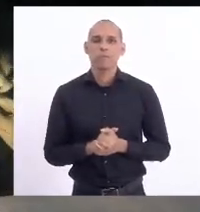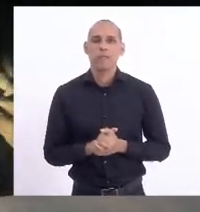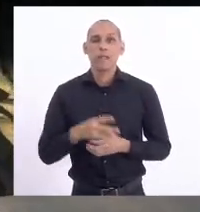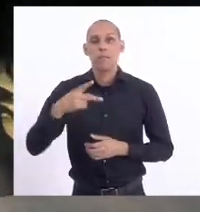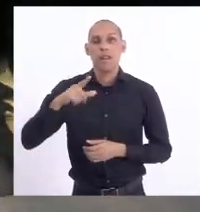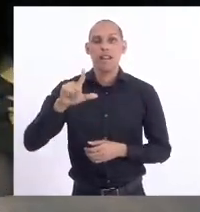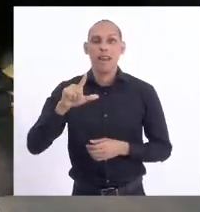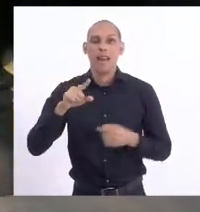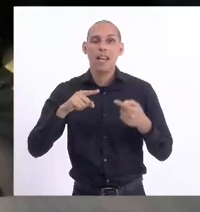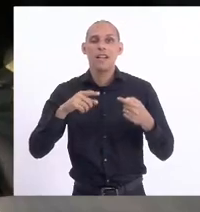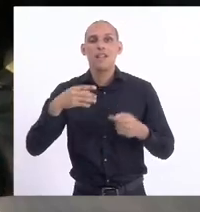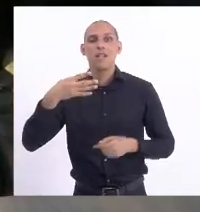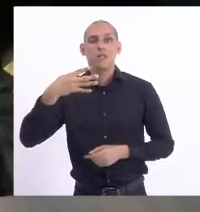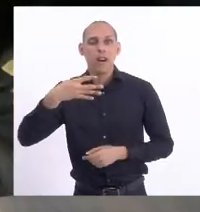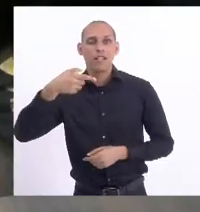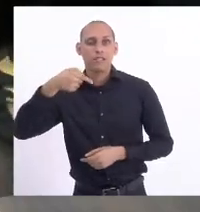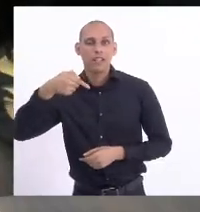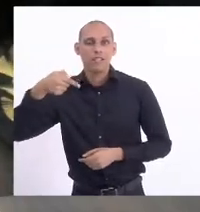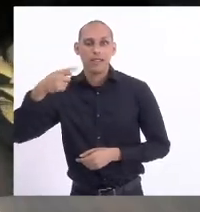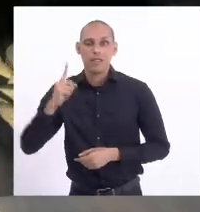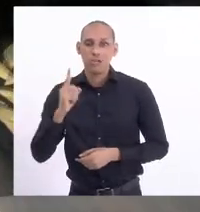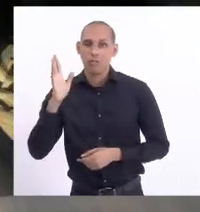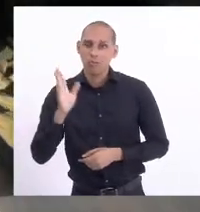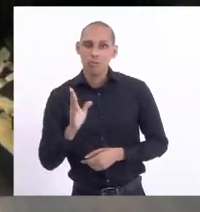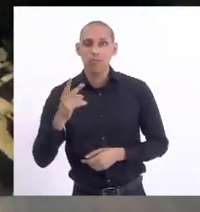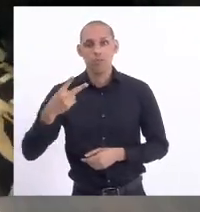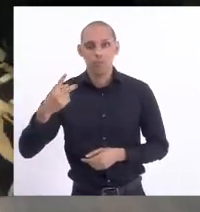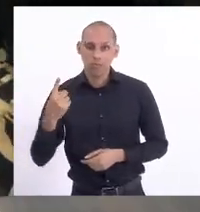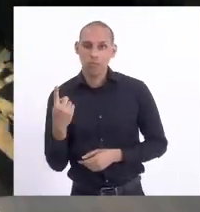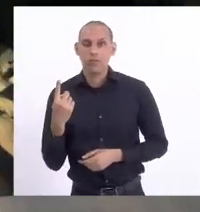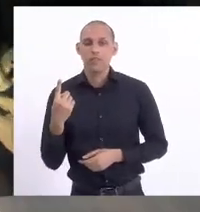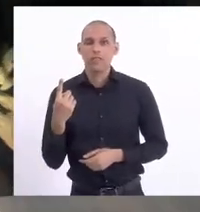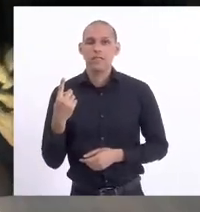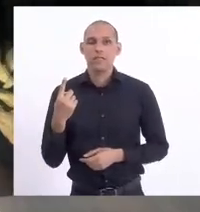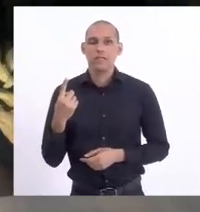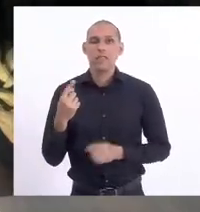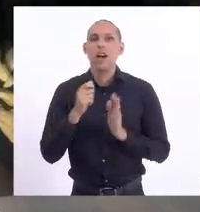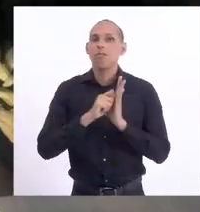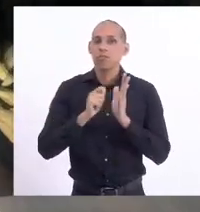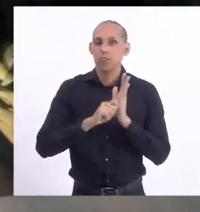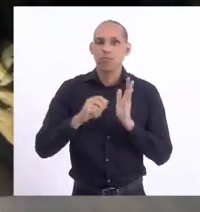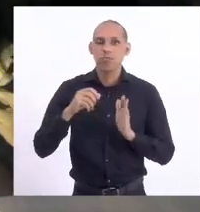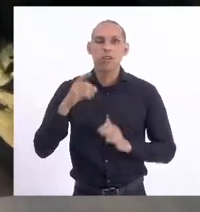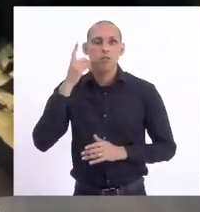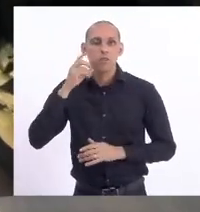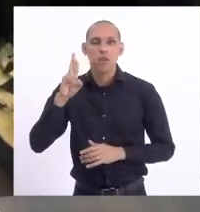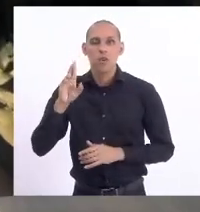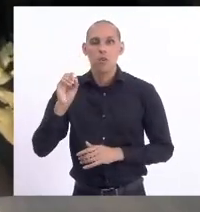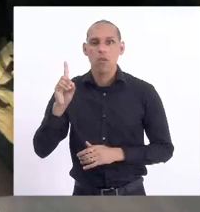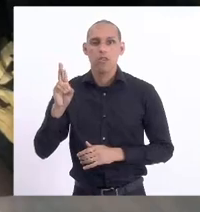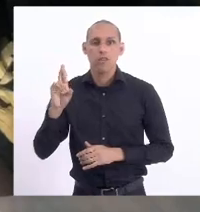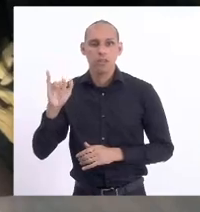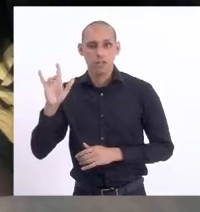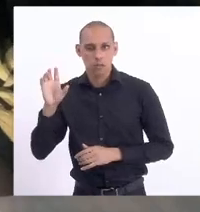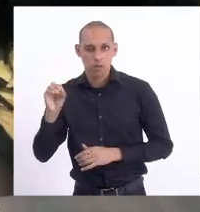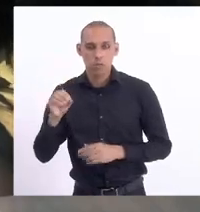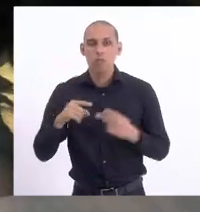PL 4771 de 21, autoria do deputado Rodrigo Amorim. E o